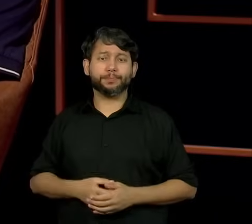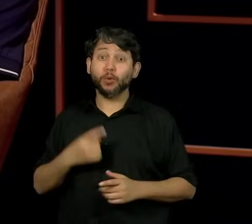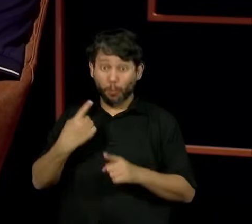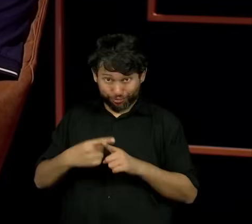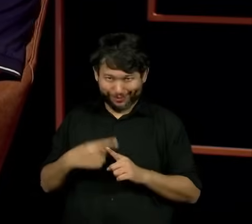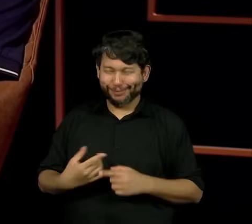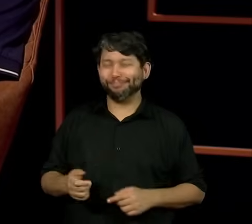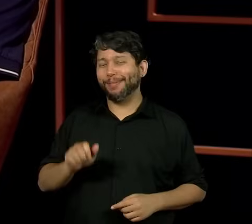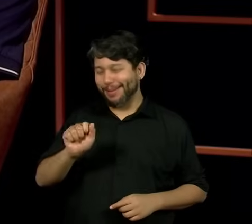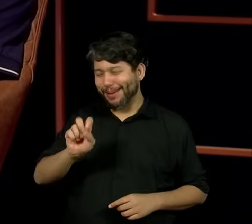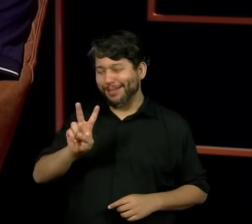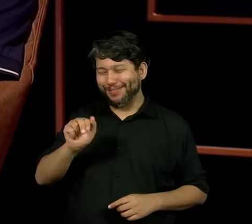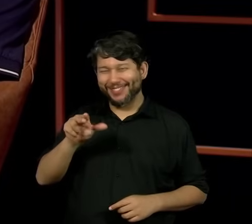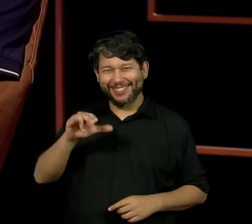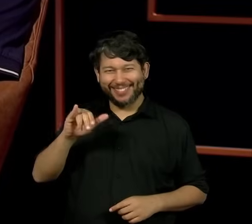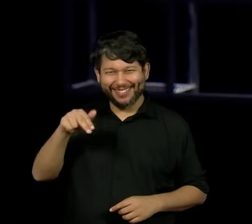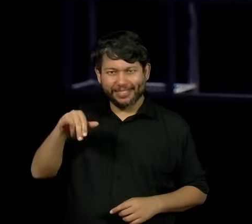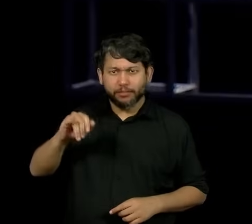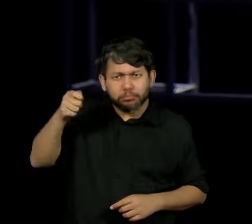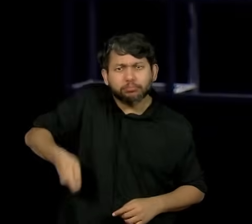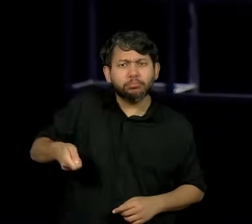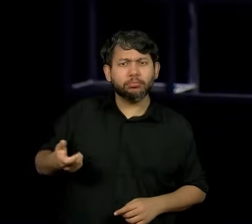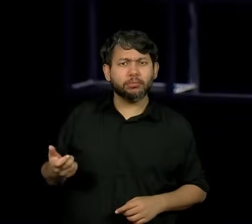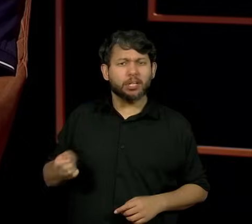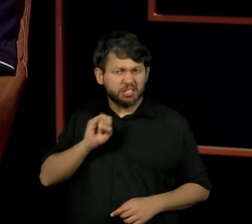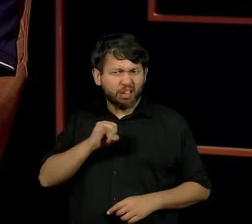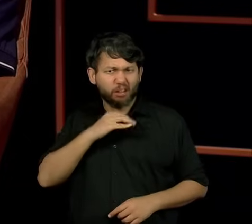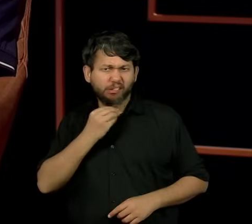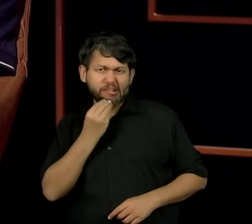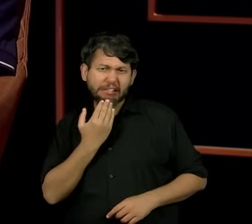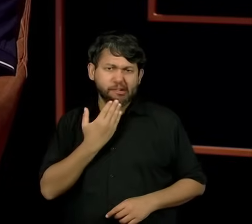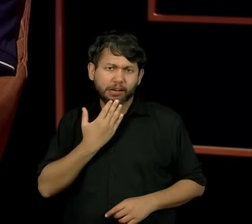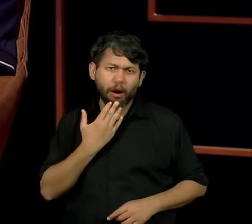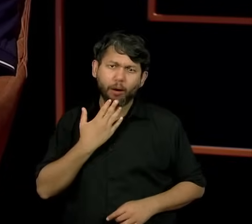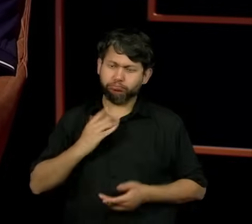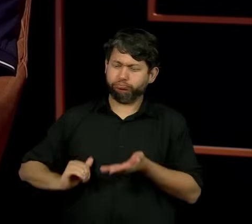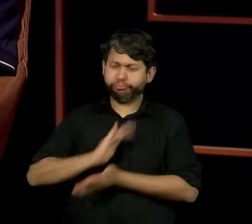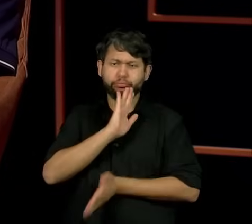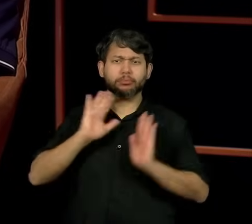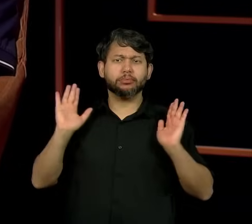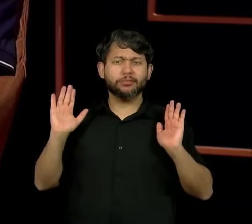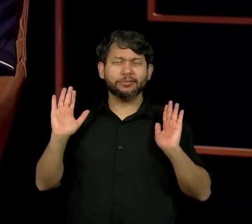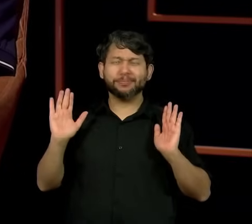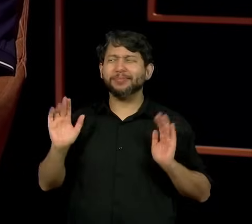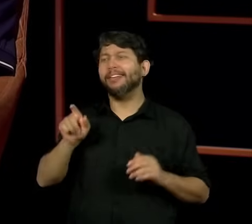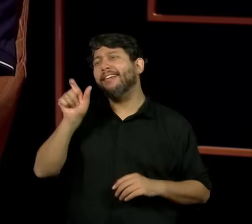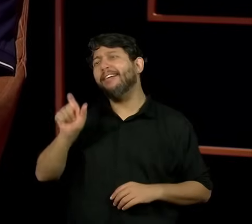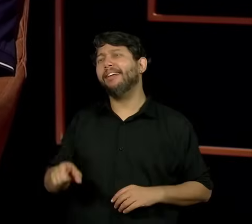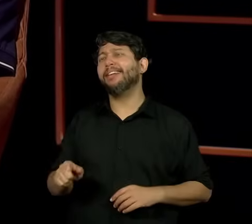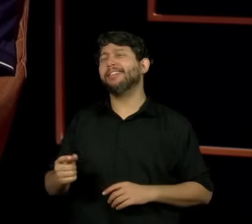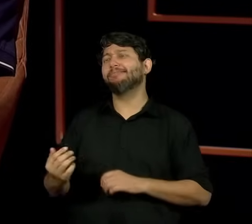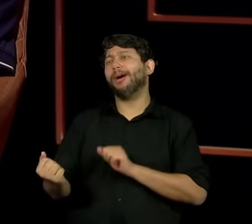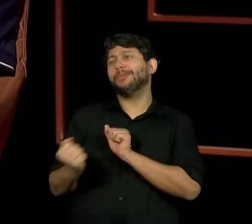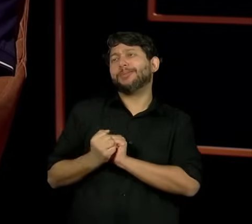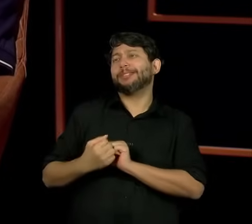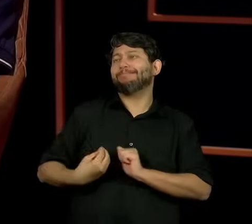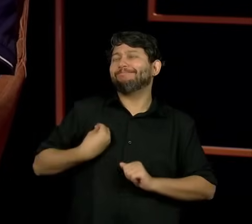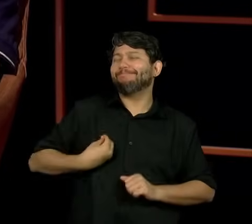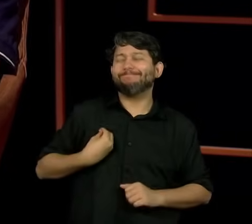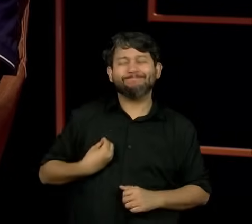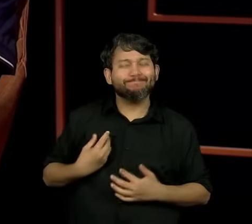você tinha que fazer bem, senão você ia para a rua. Foi uma passagem magnífica na minha vida, graças